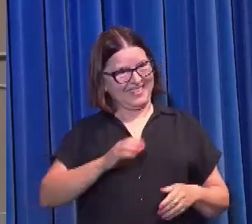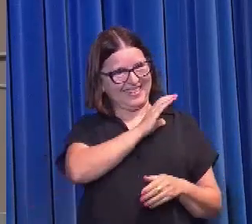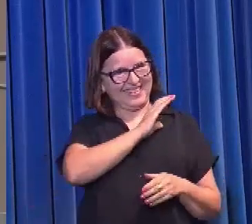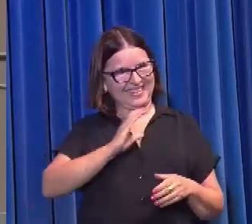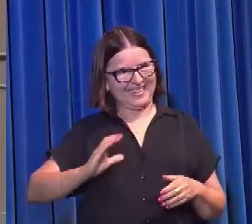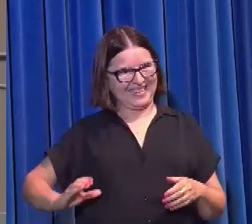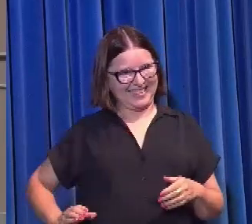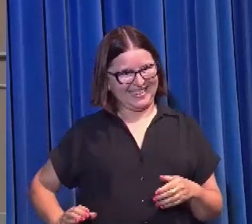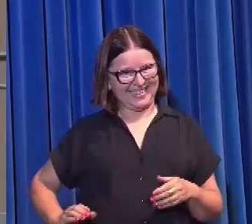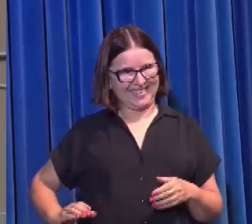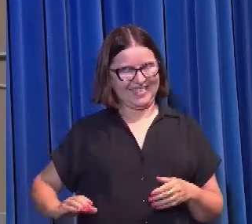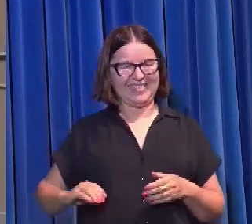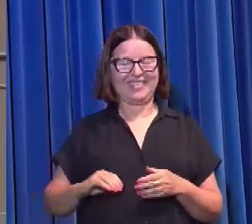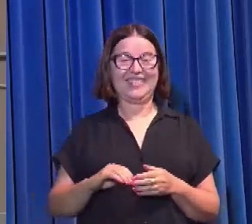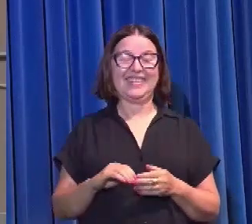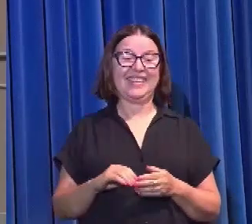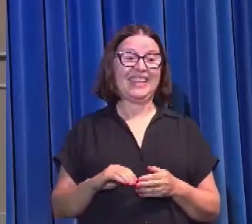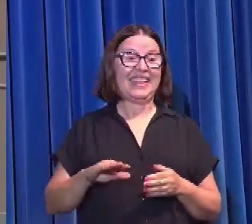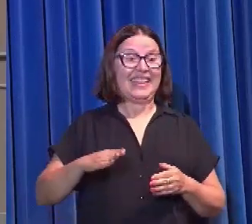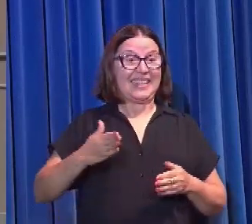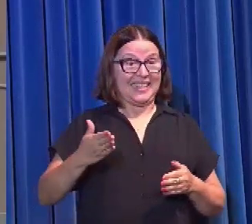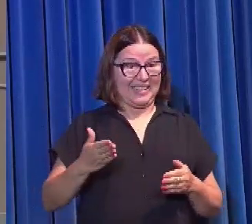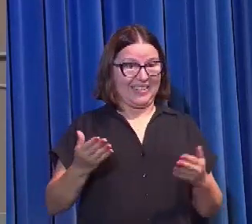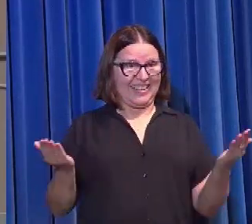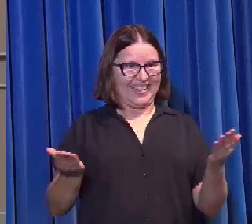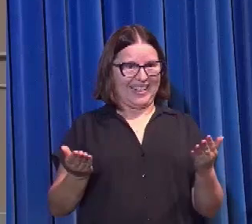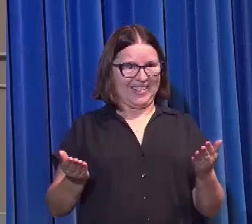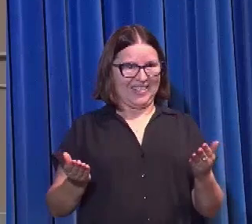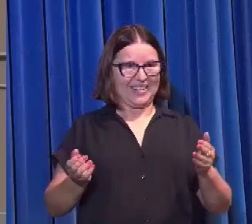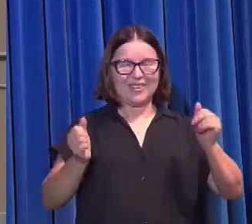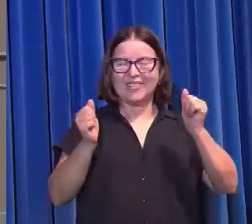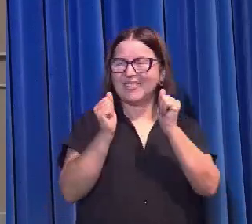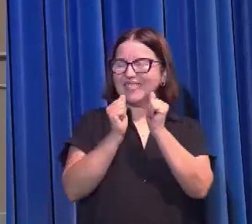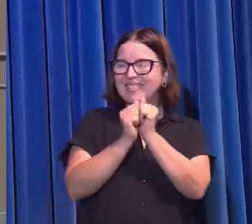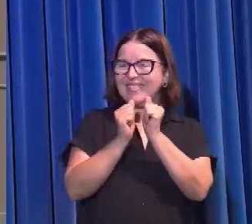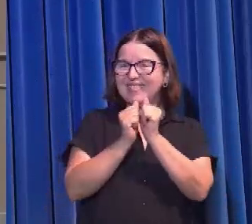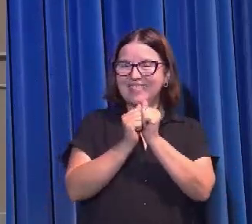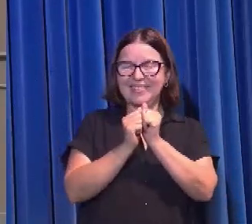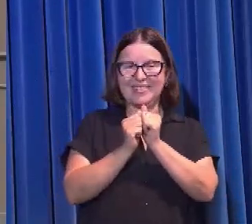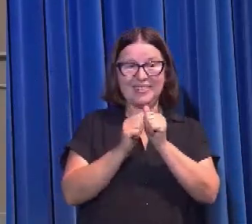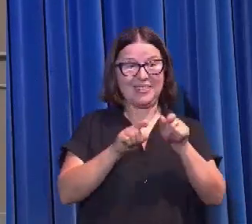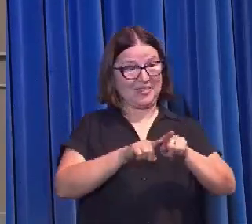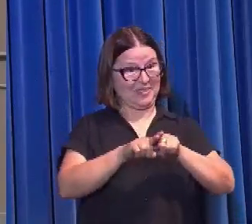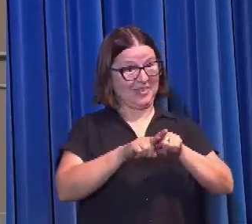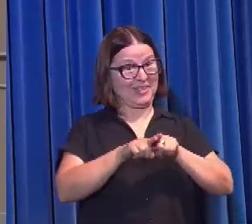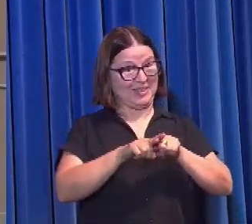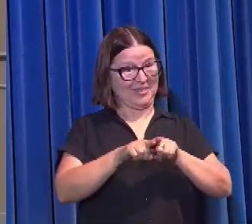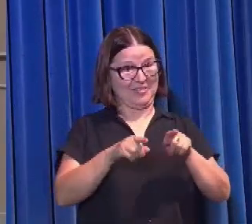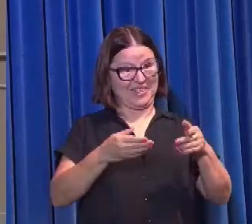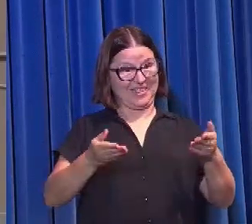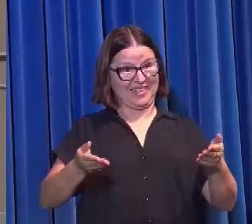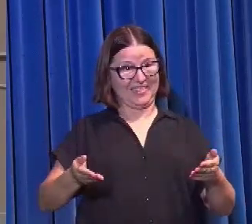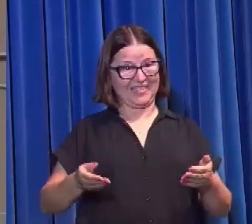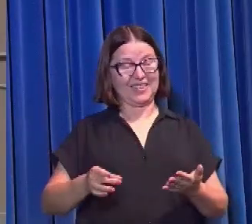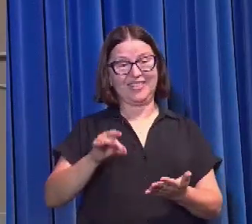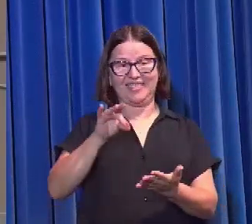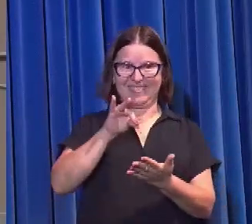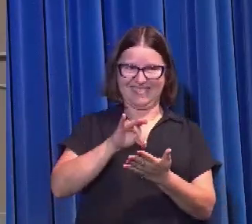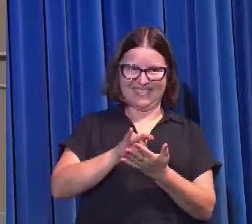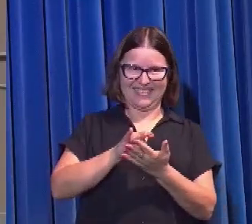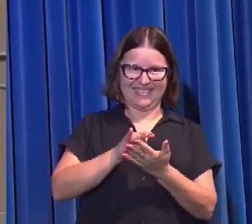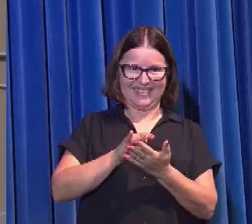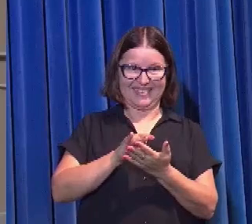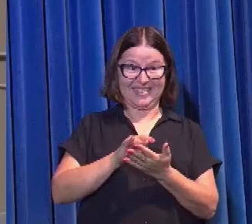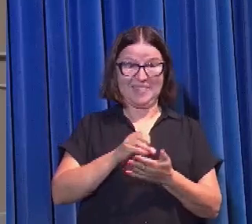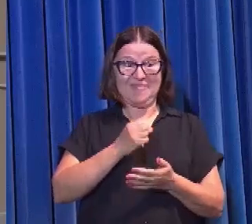então, meus irmãos, a reunião da igreja para mim, o convívio da igreja, o convívio com os irmãos, é de fato